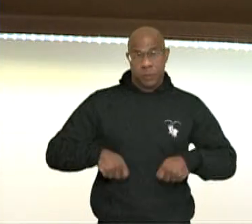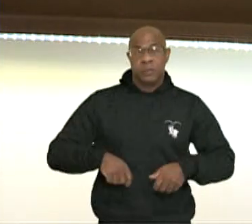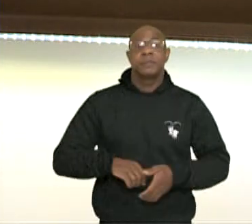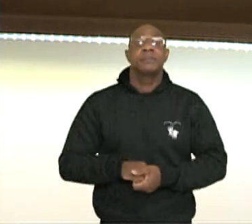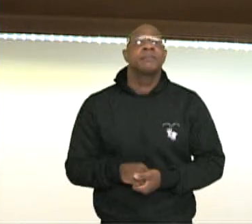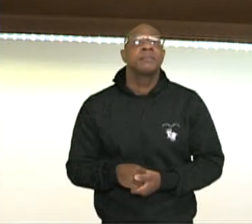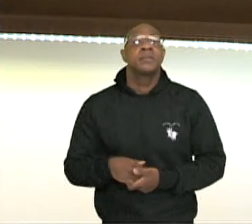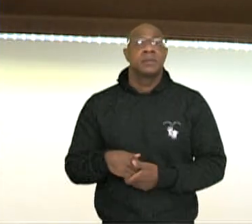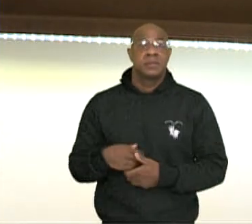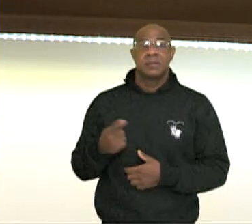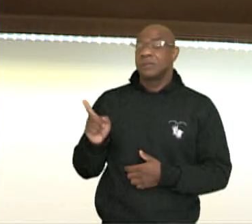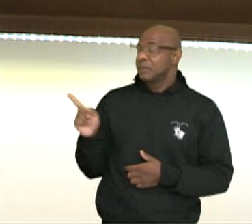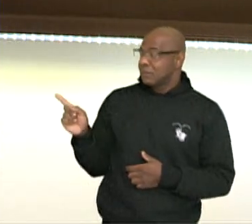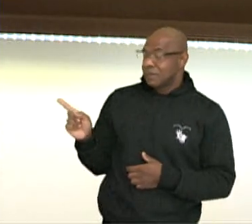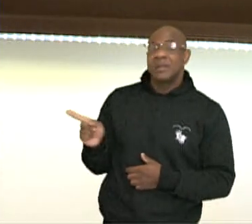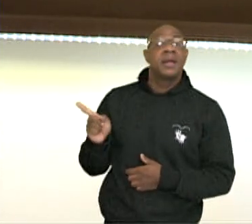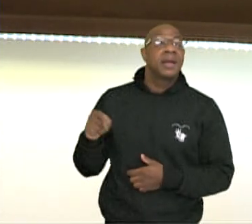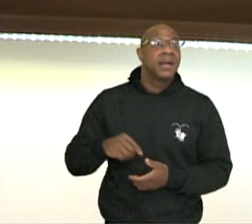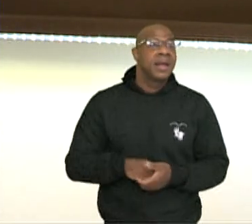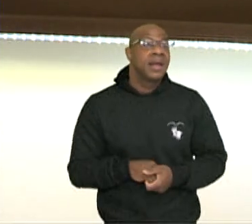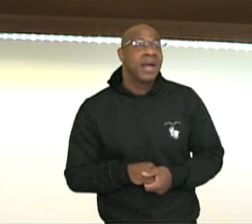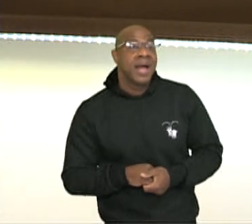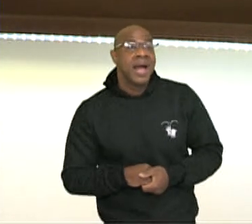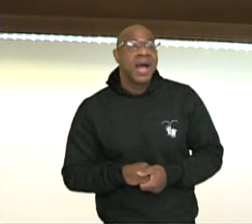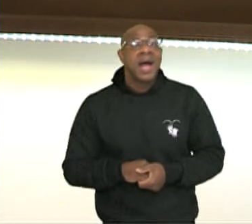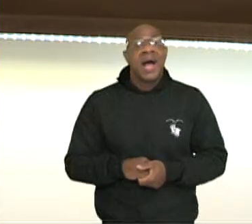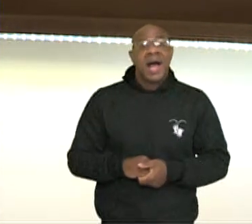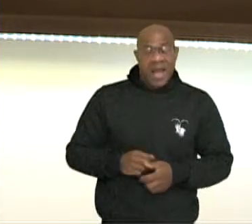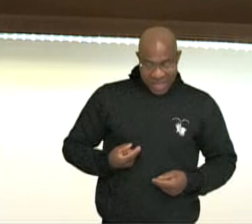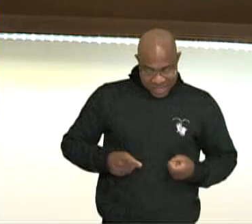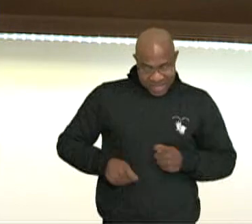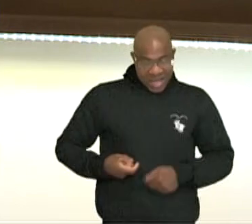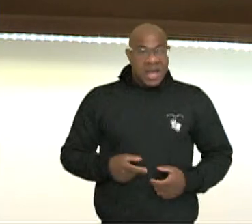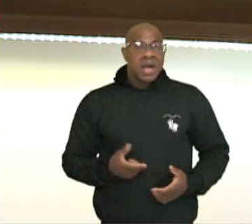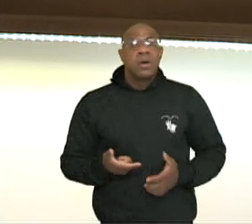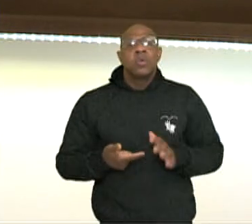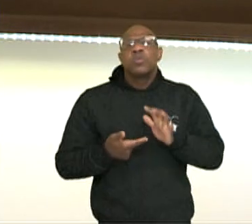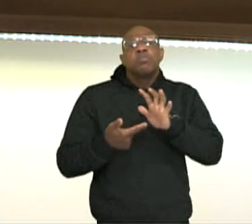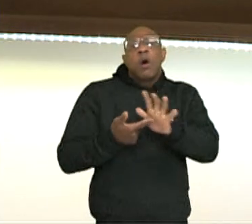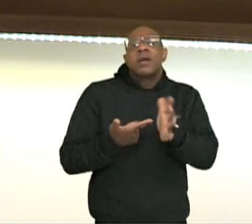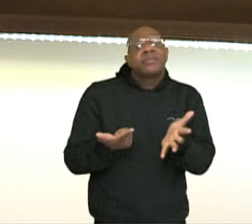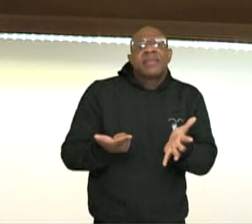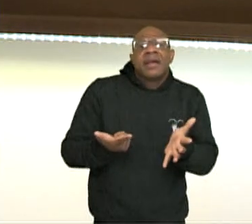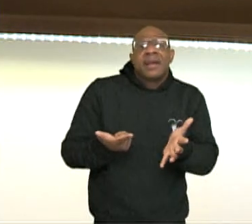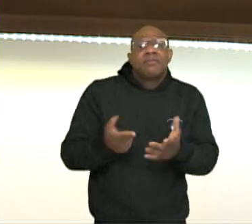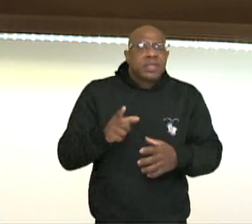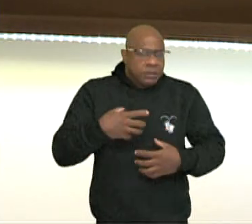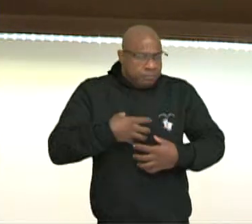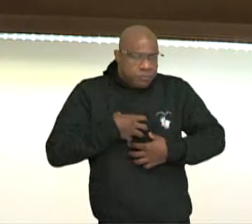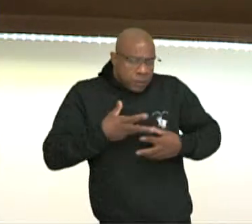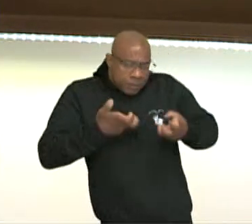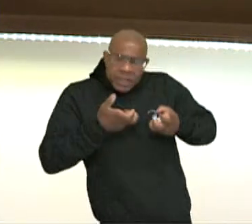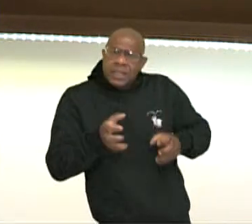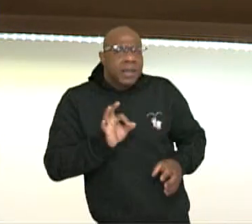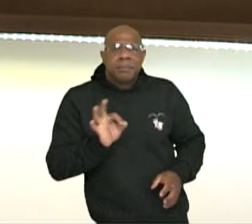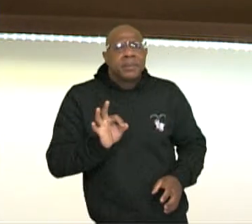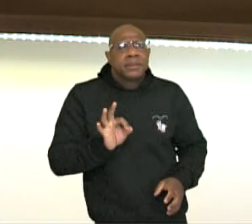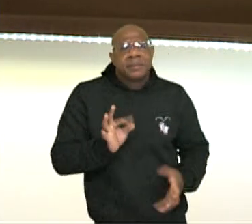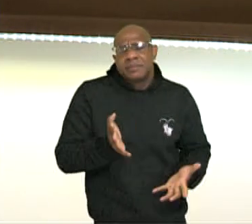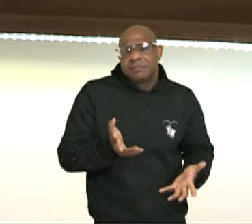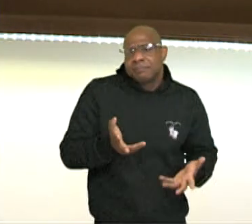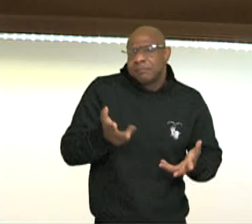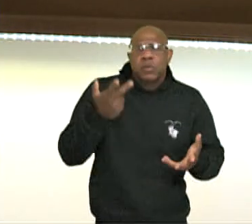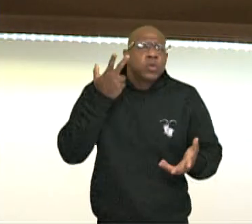Normalmente, a ascaridíase, ela não apresenta sintomas assim comuns, coisas espantosas assim, né,